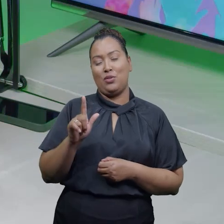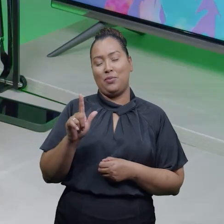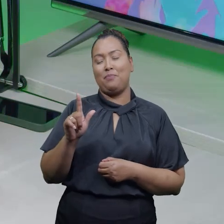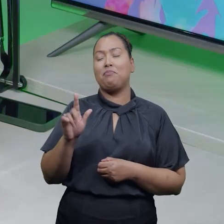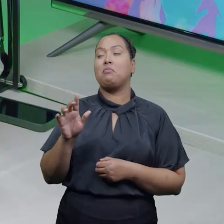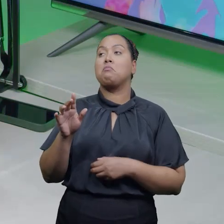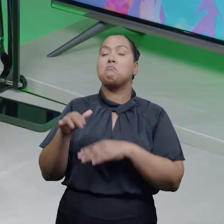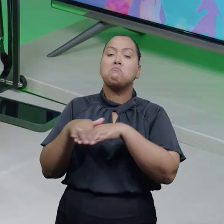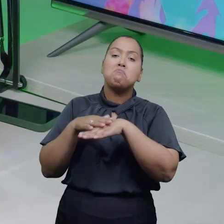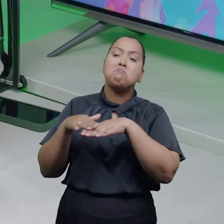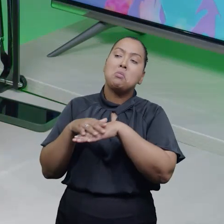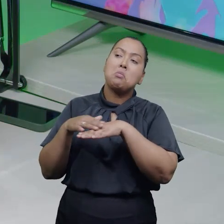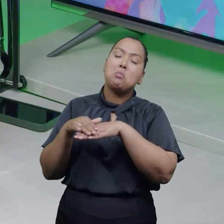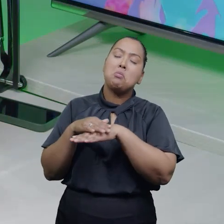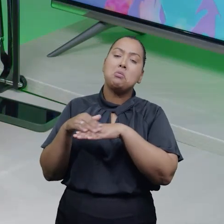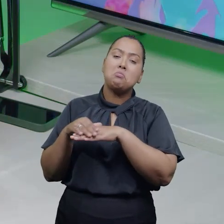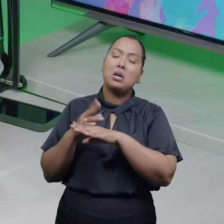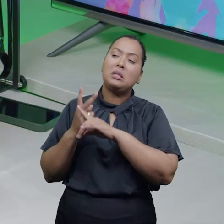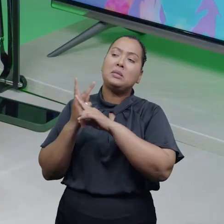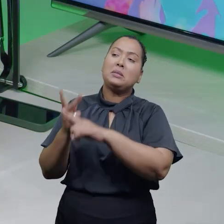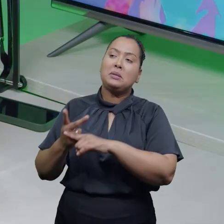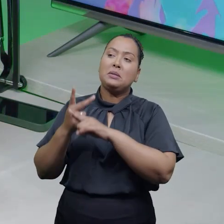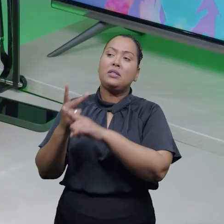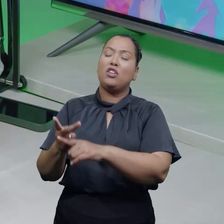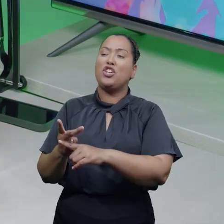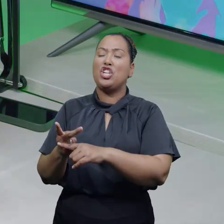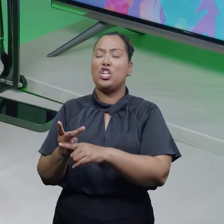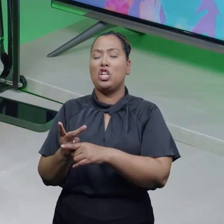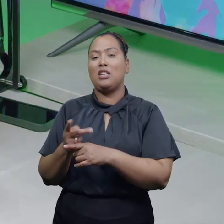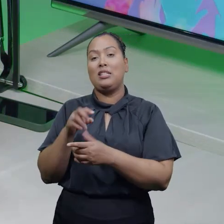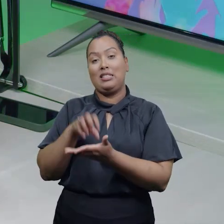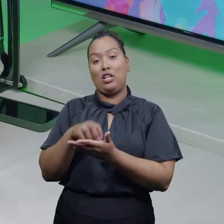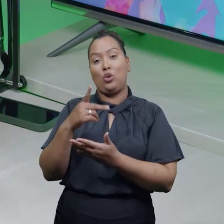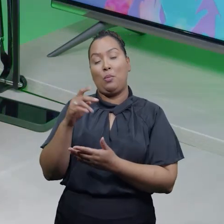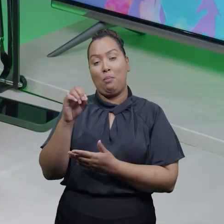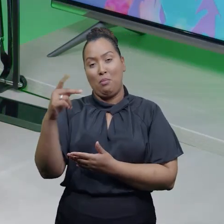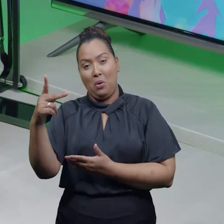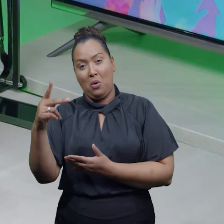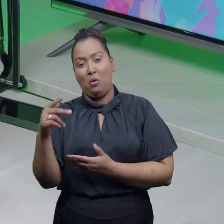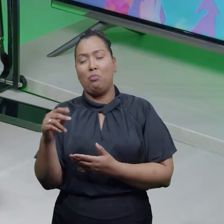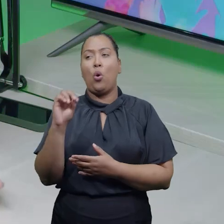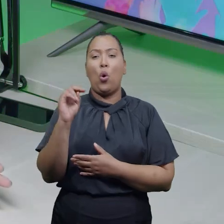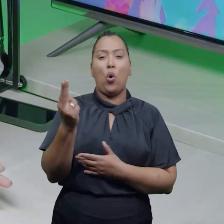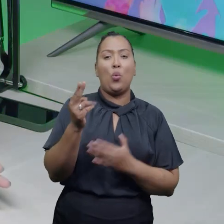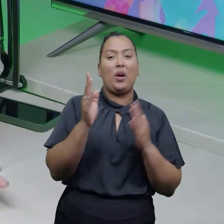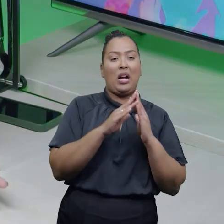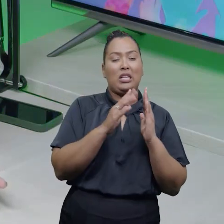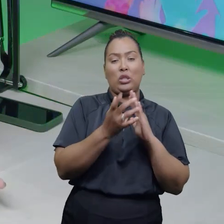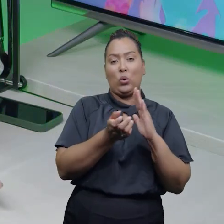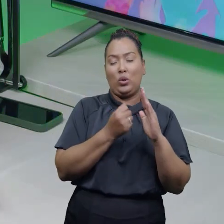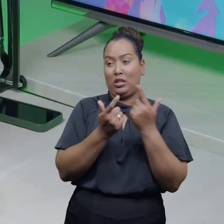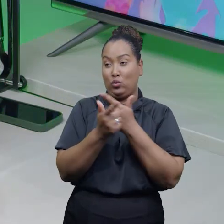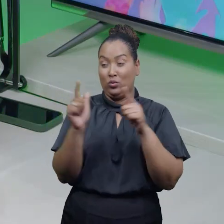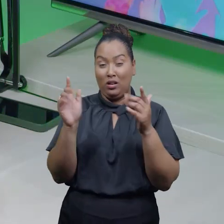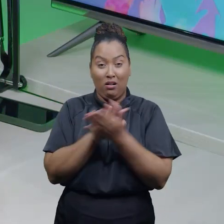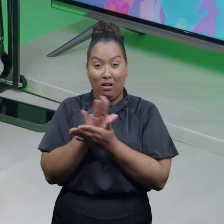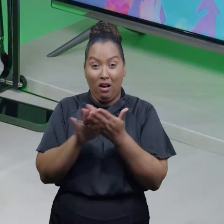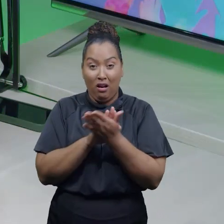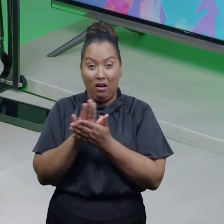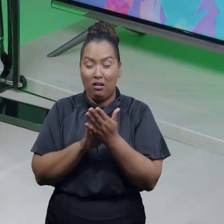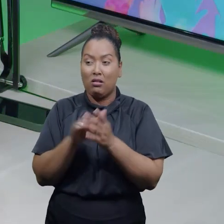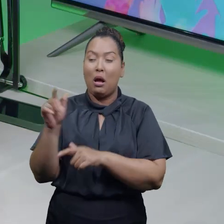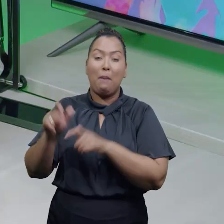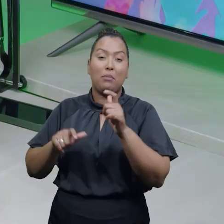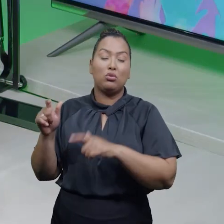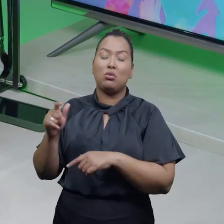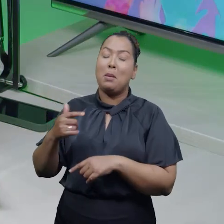Lusiânia, a gente percebe que a ausência do Centro Pop, ou mesmo de uma casa de acolhida, faz essas